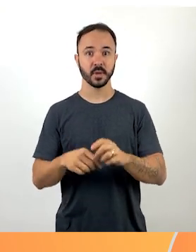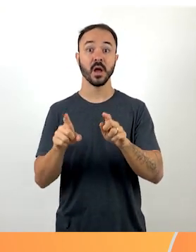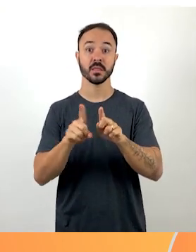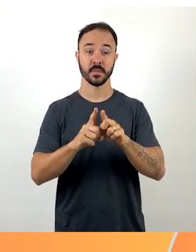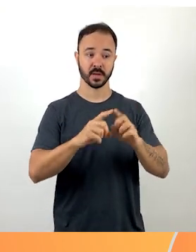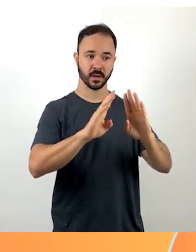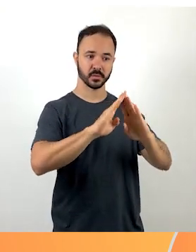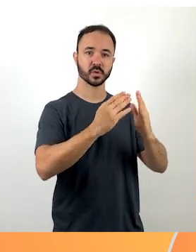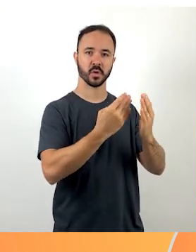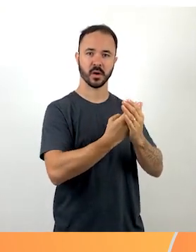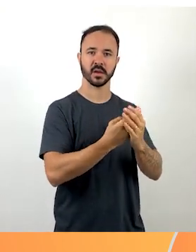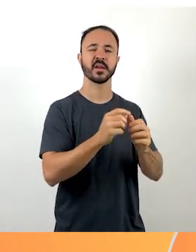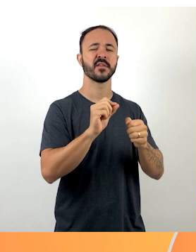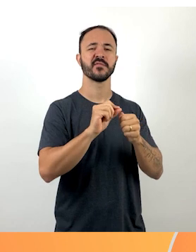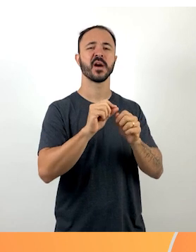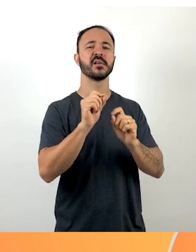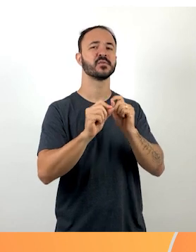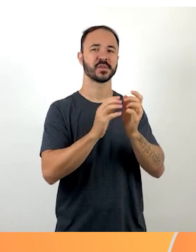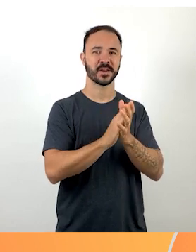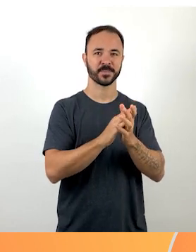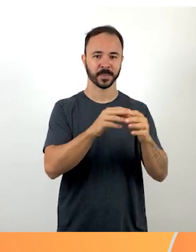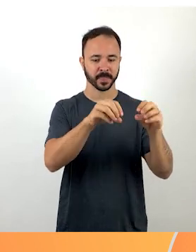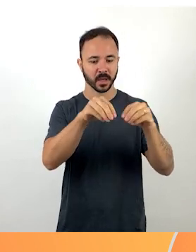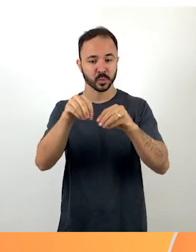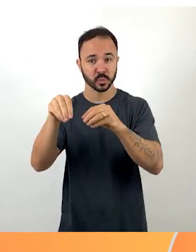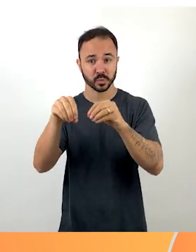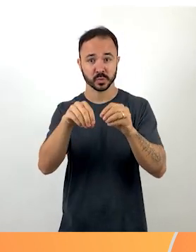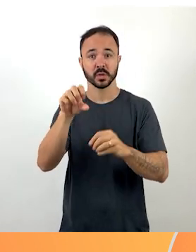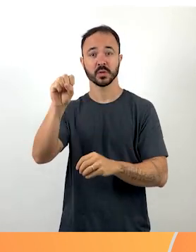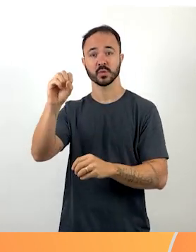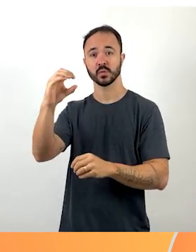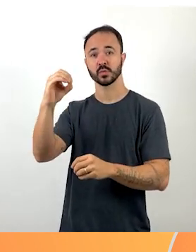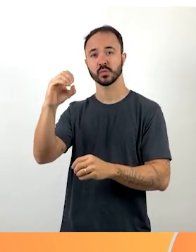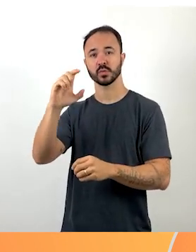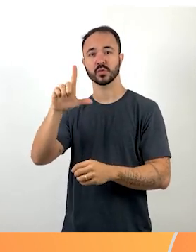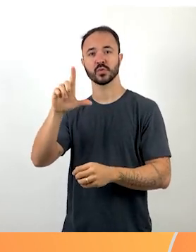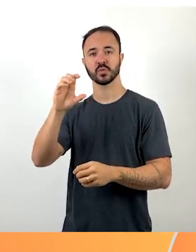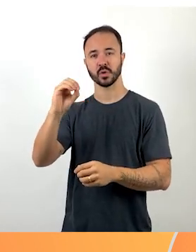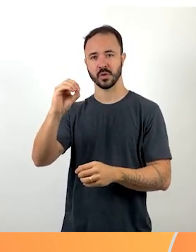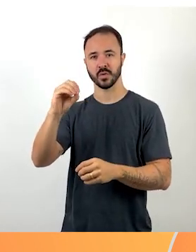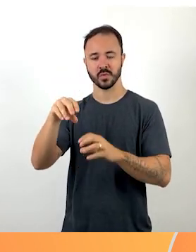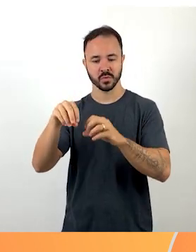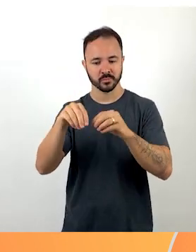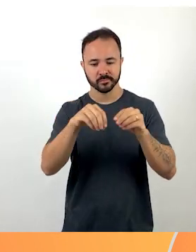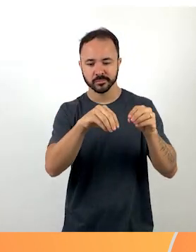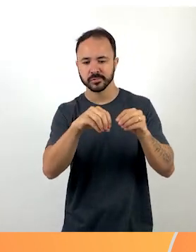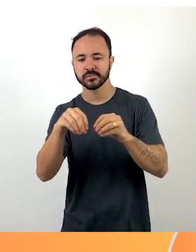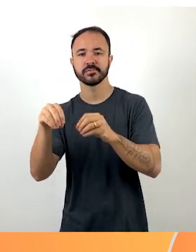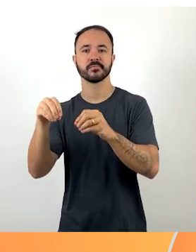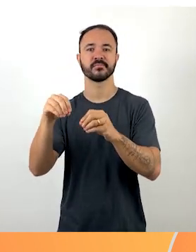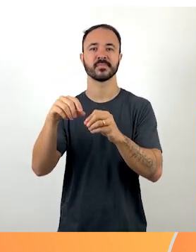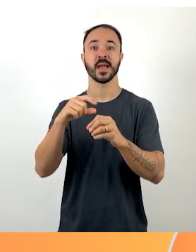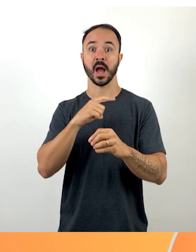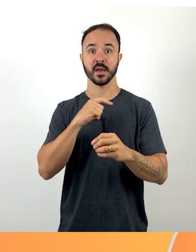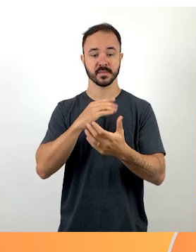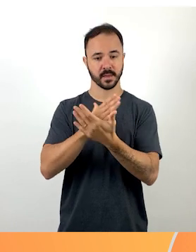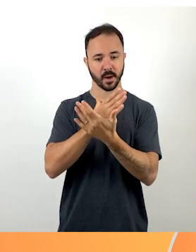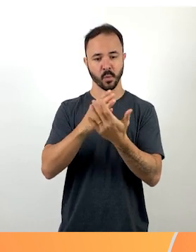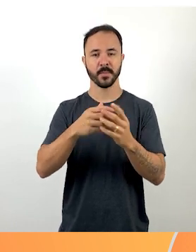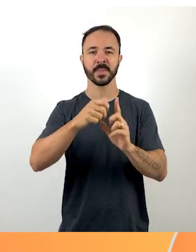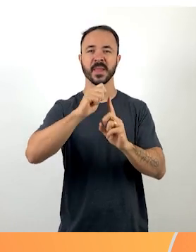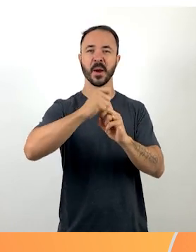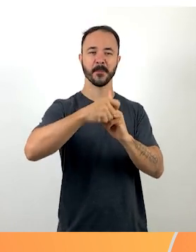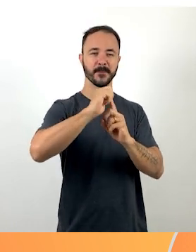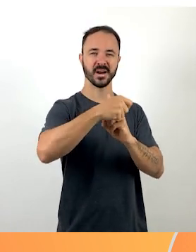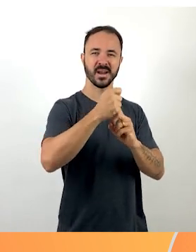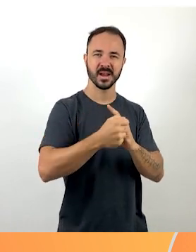no solo. Aqui nós temos um exemplo do resíduo que ia ser descartado. Então nós temos cascas de banana, cascas de